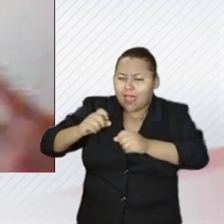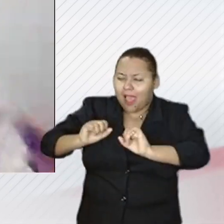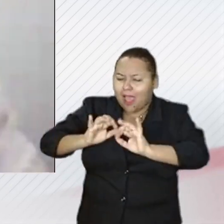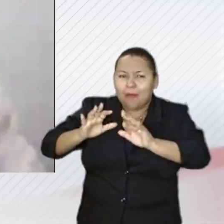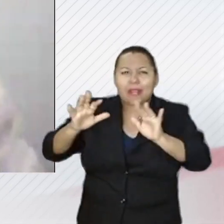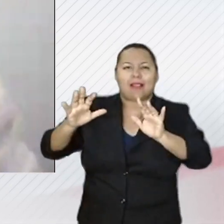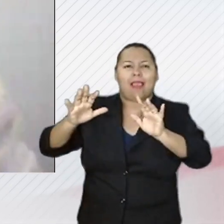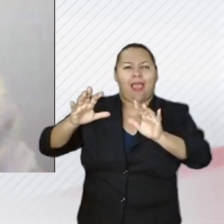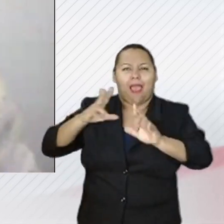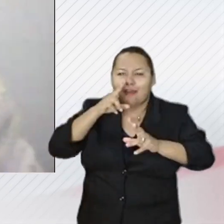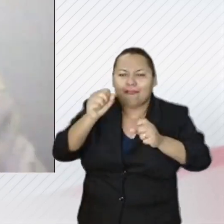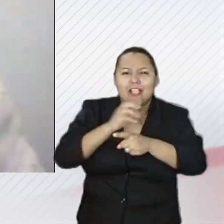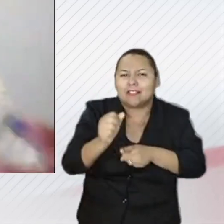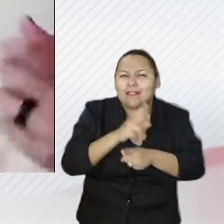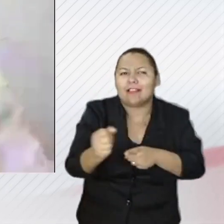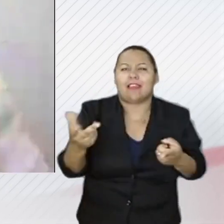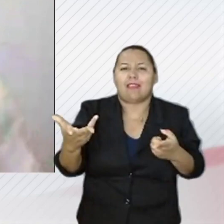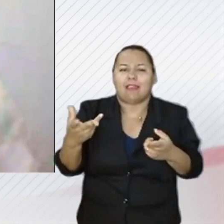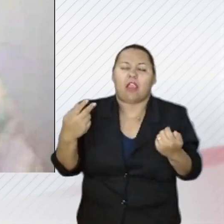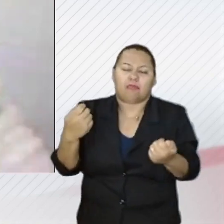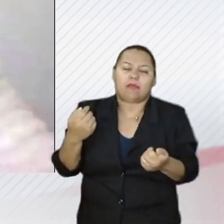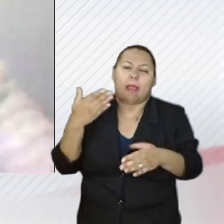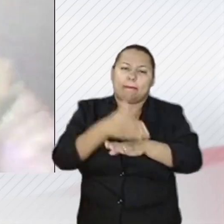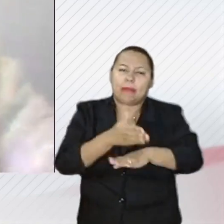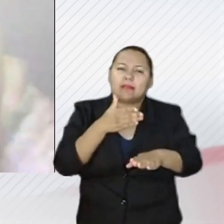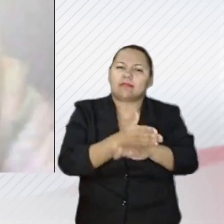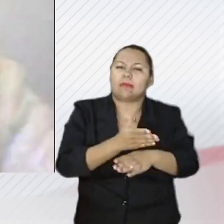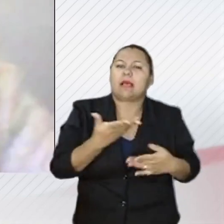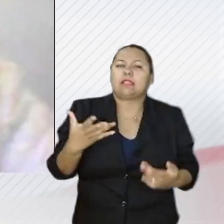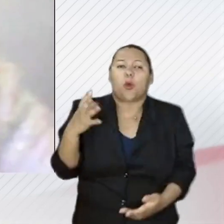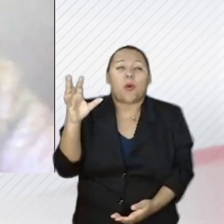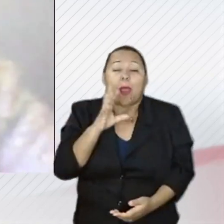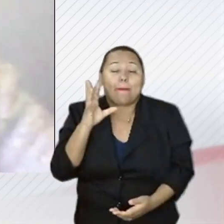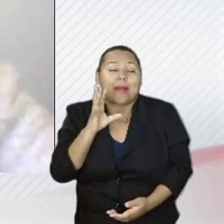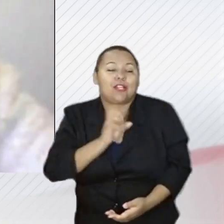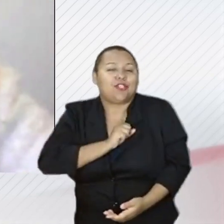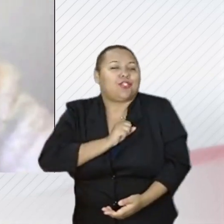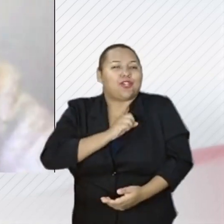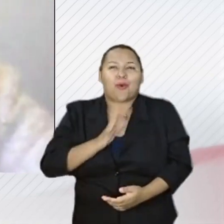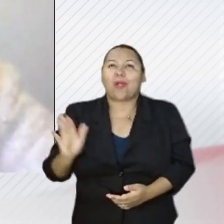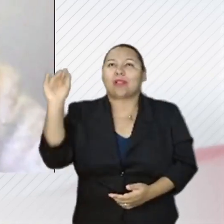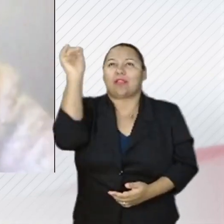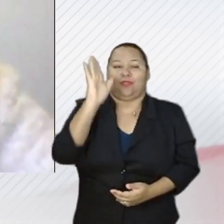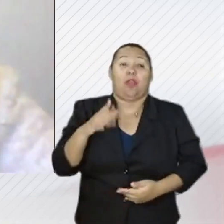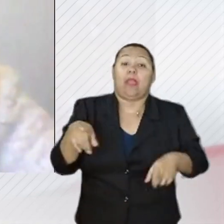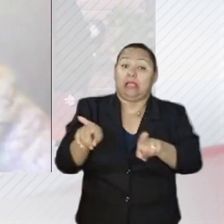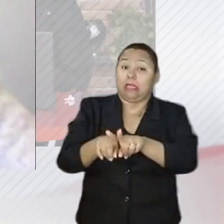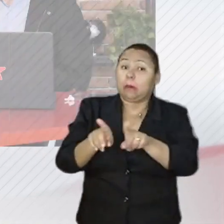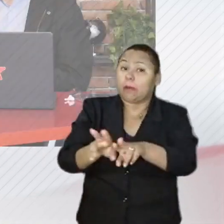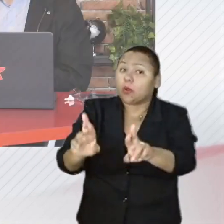essa participação do brasileiro e da brasileira, com essa paixão nacional, e com o respeito também, né, pelas pessoas.